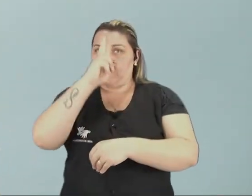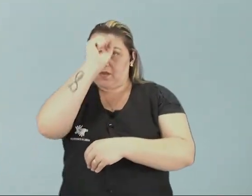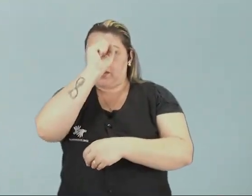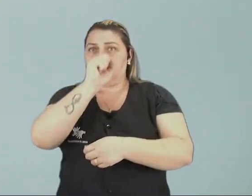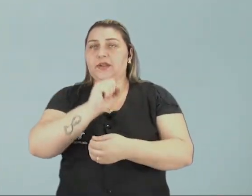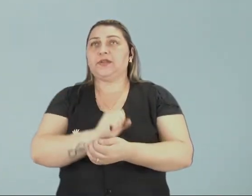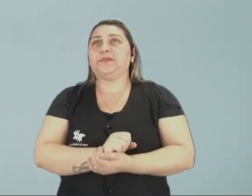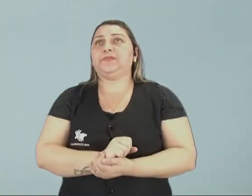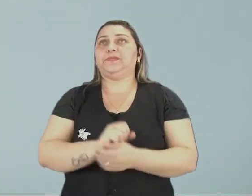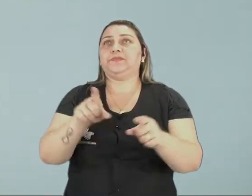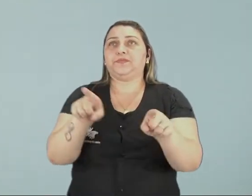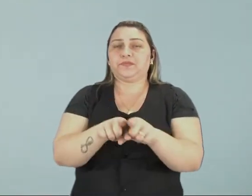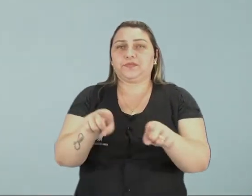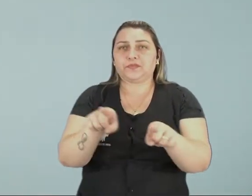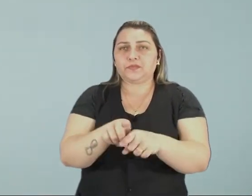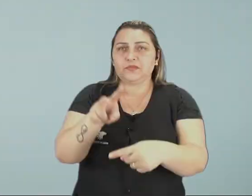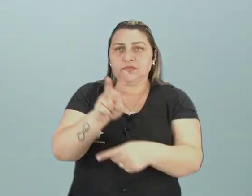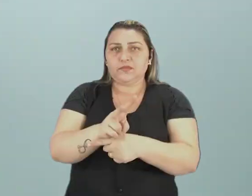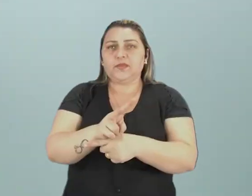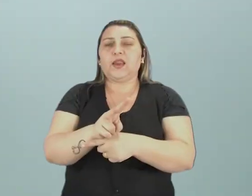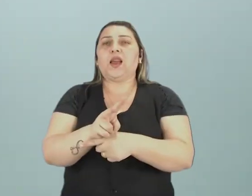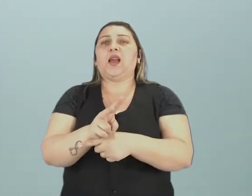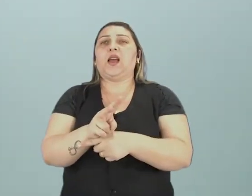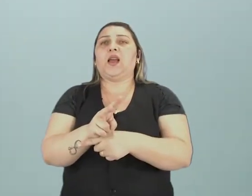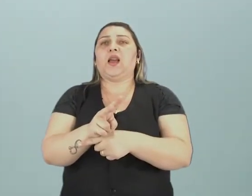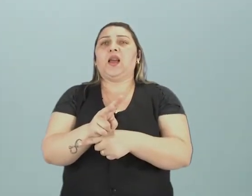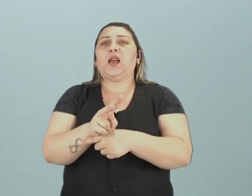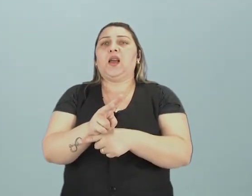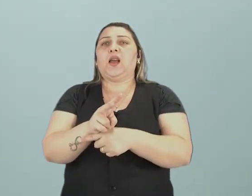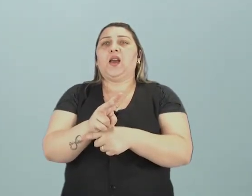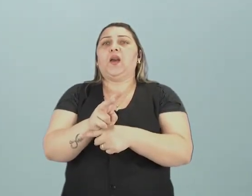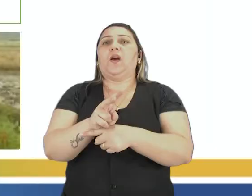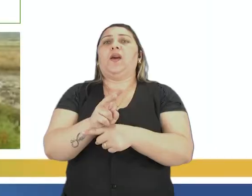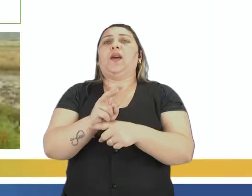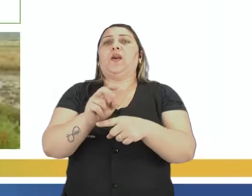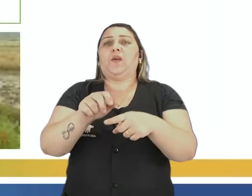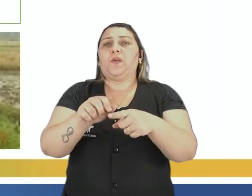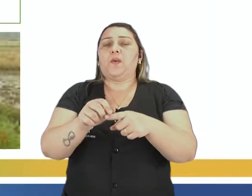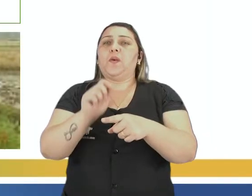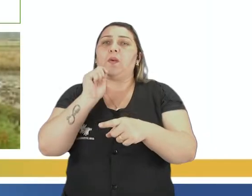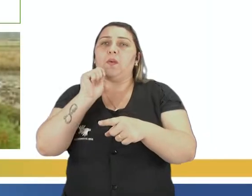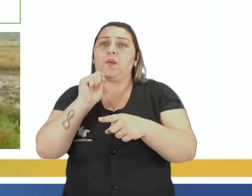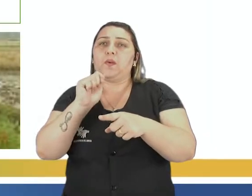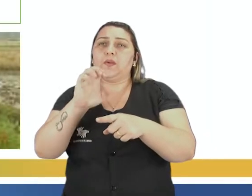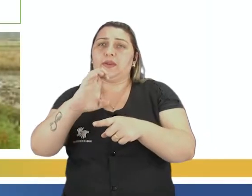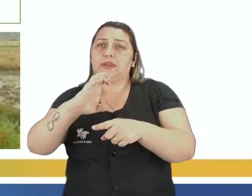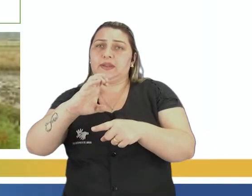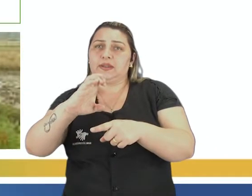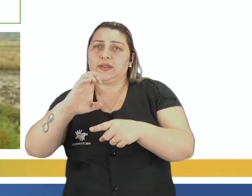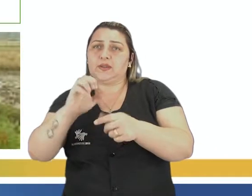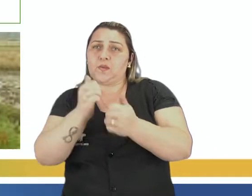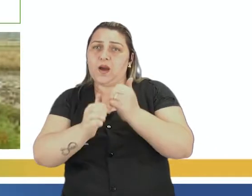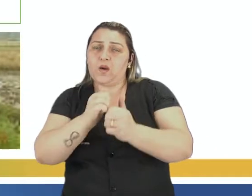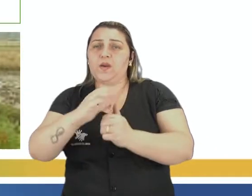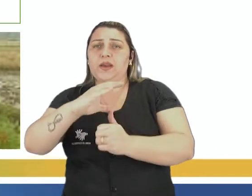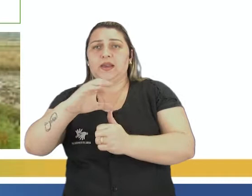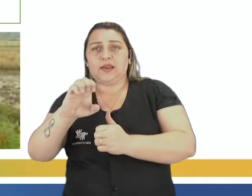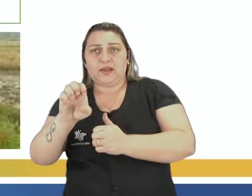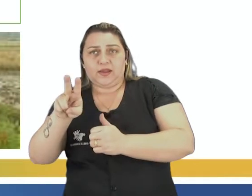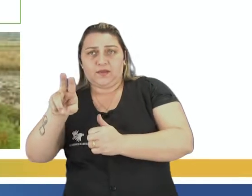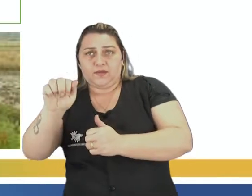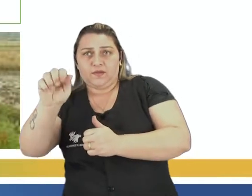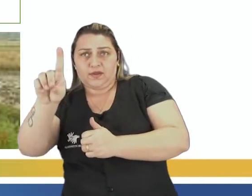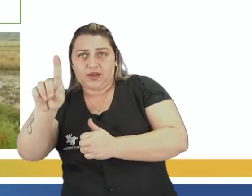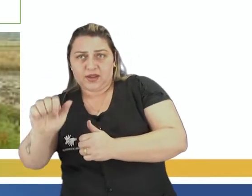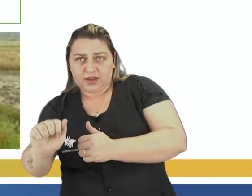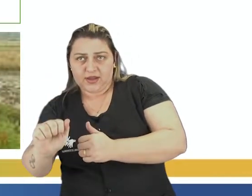fortificado. E aí eles vão cultivar o trigo, vão cultivar a cevada, o pães, o sorgo e o arroz, né? O pães